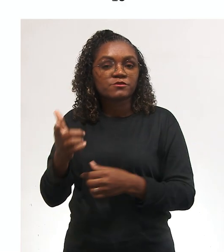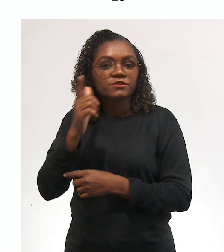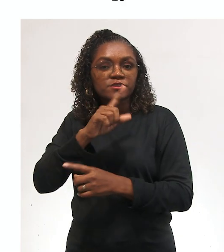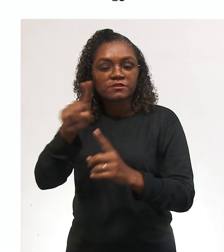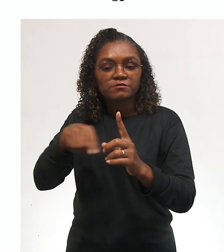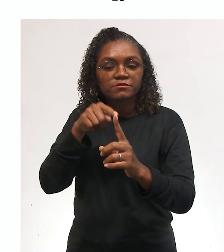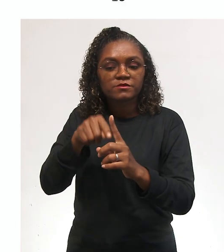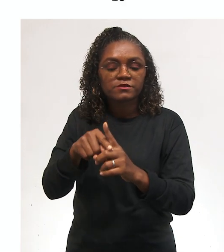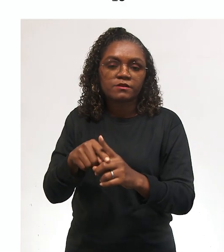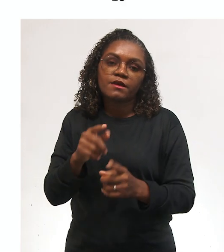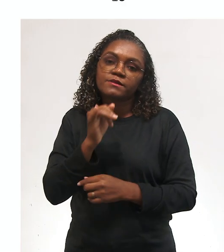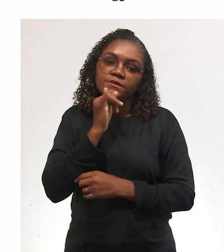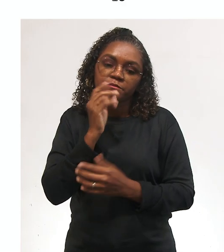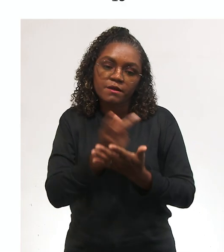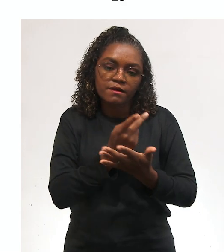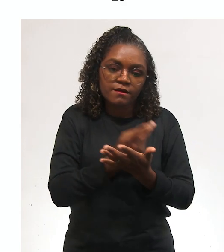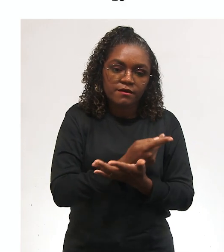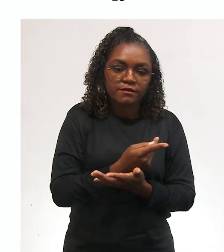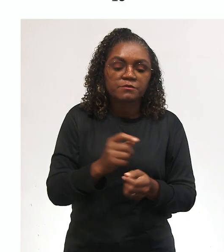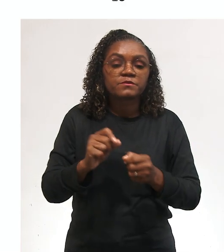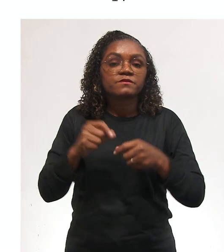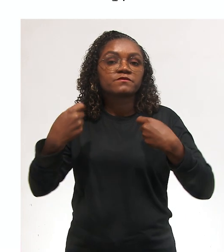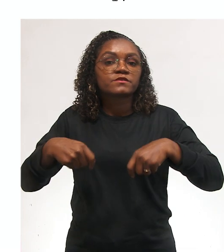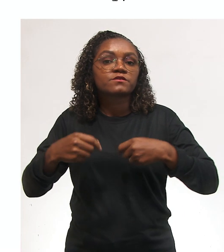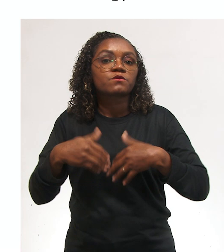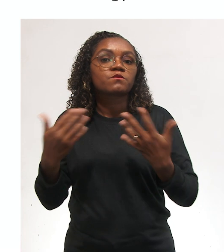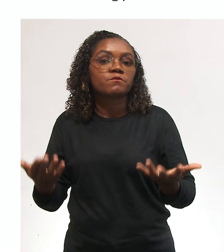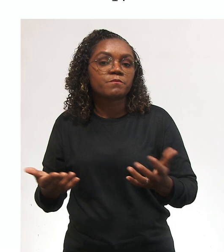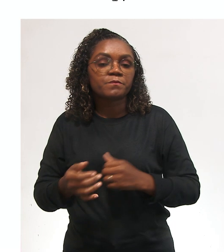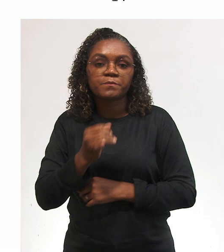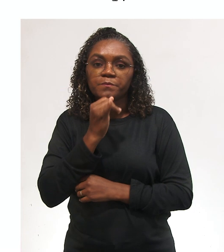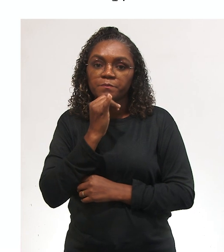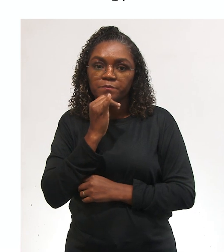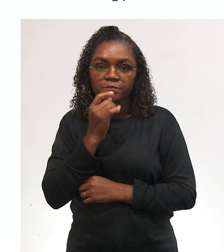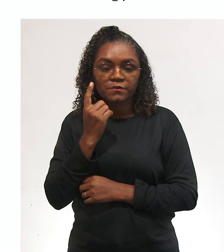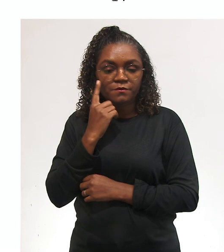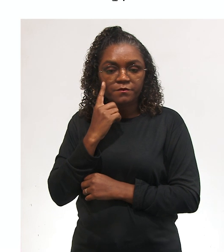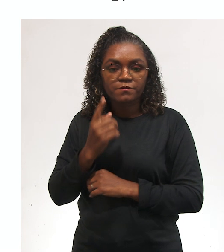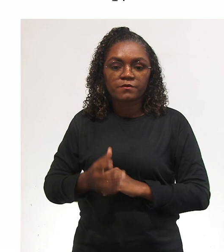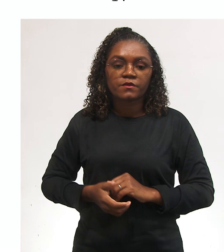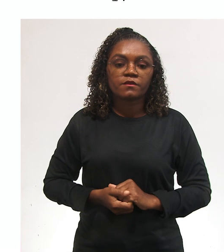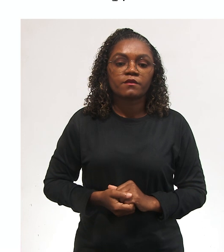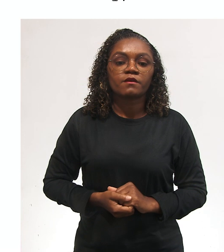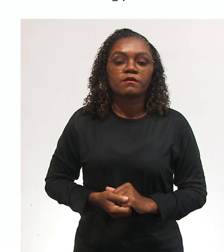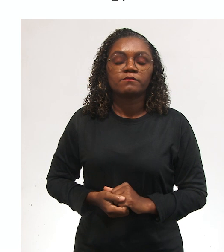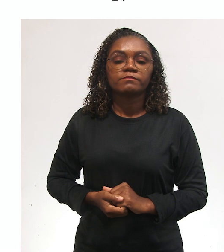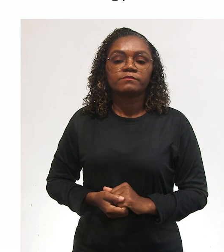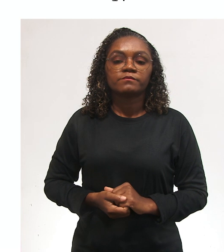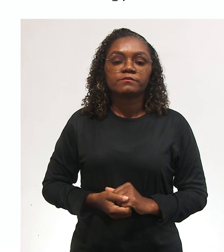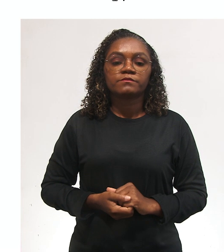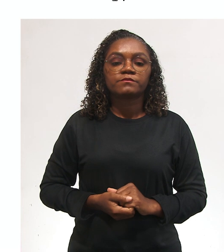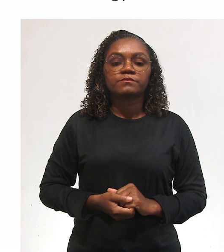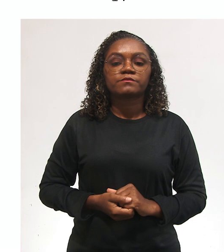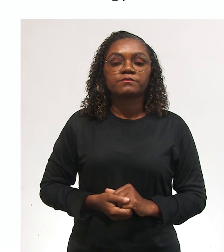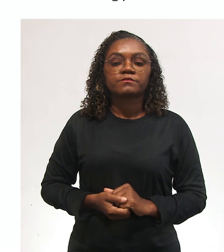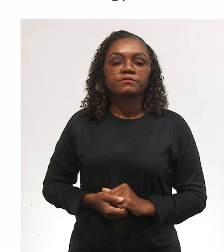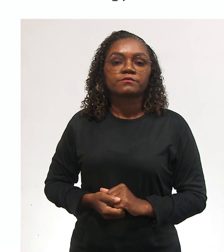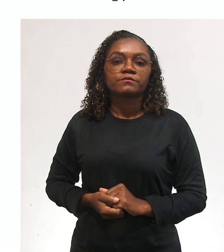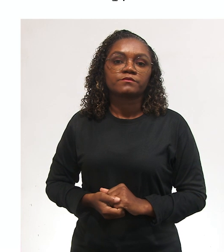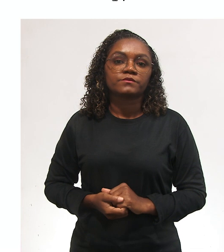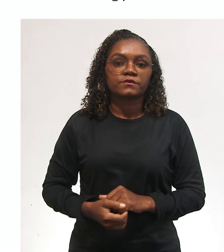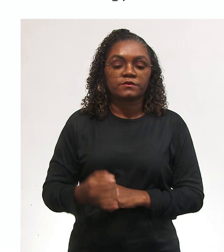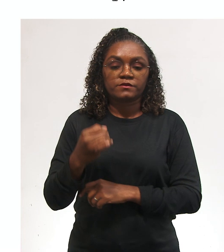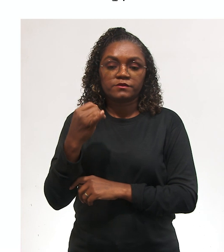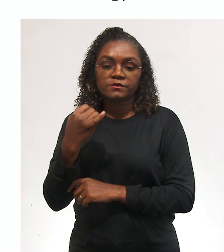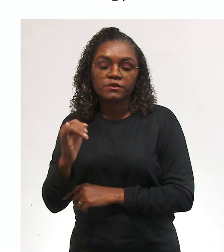espero atingir, onde é que está errado, o que eu preciso fazer. Por exemplo, aqui, esse exemplo de fatores que